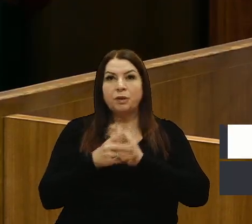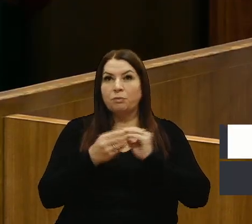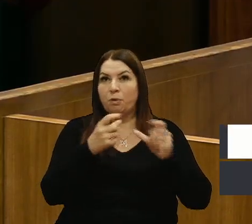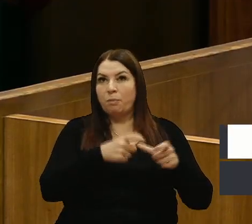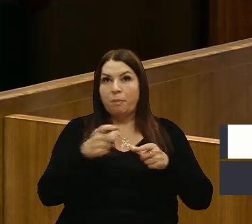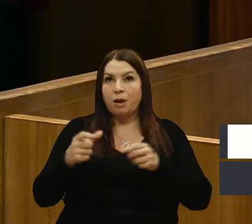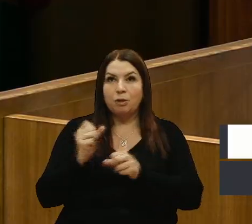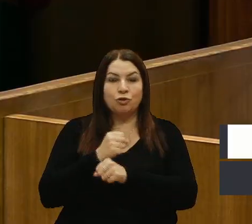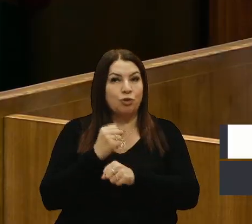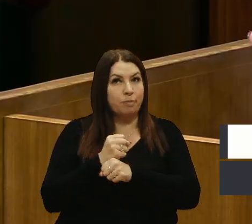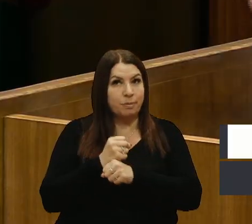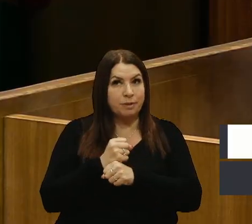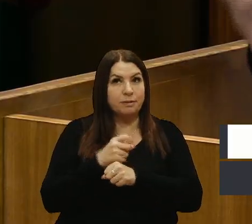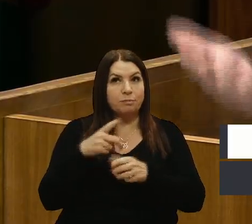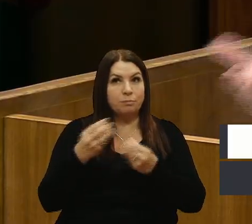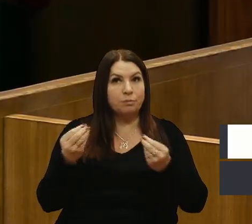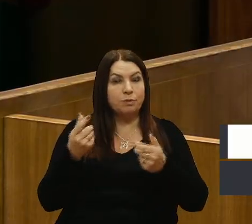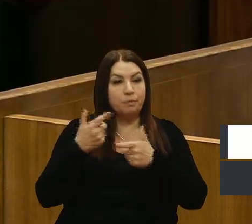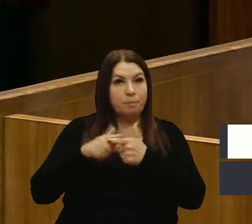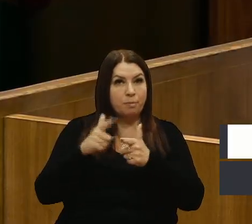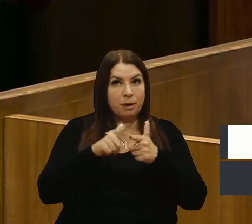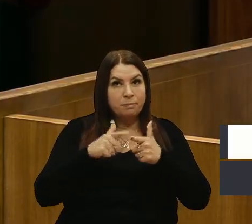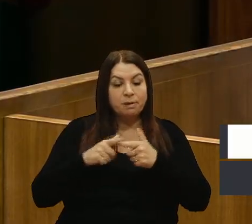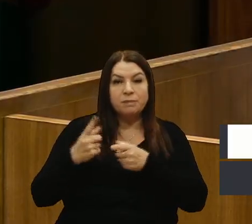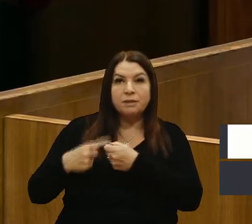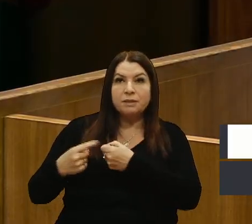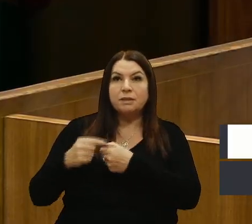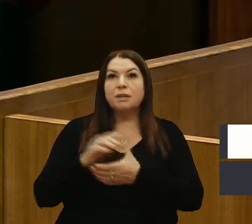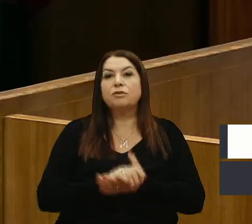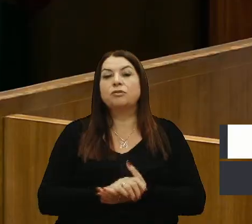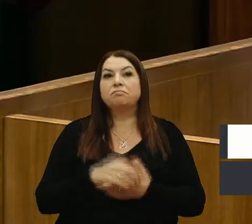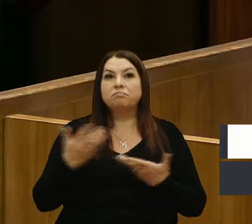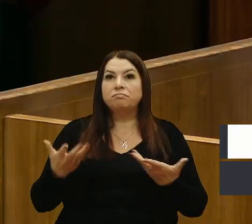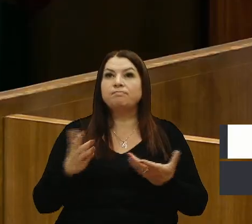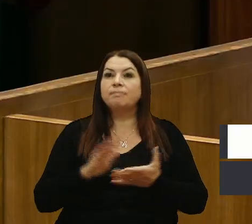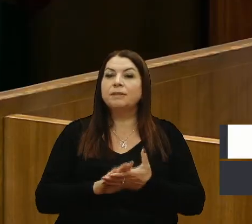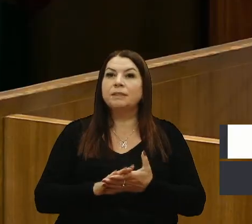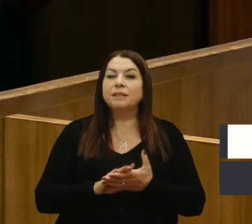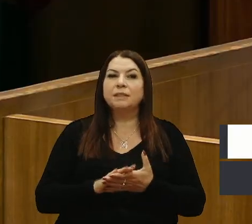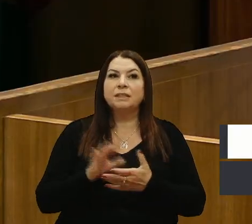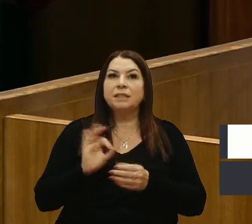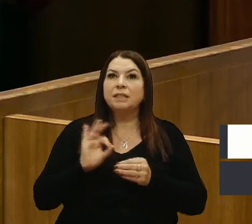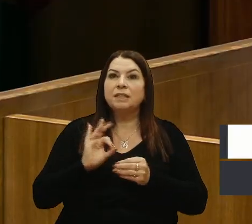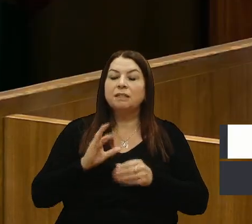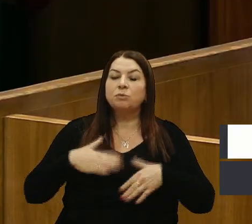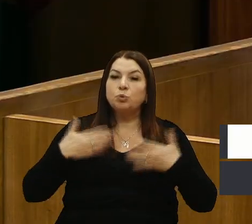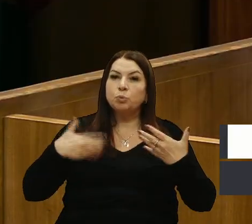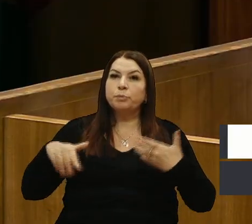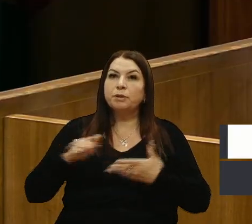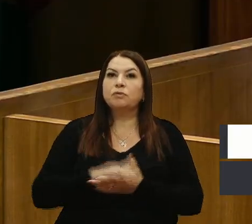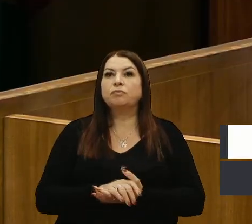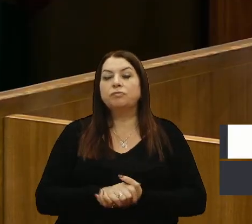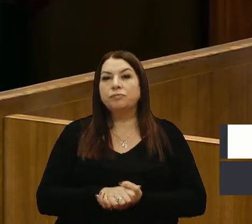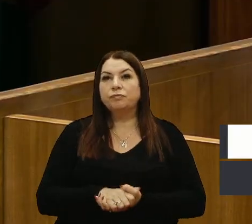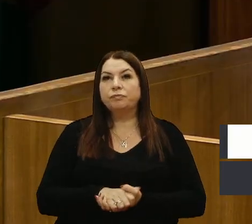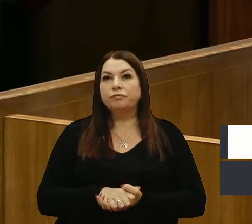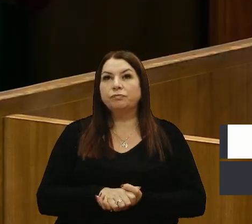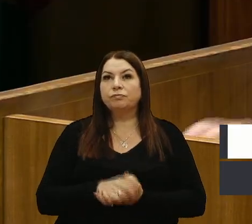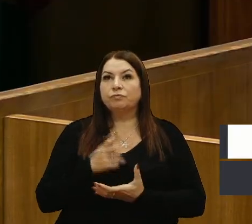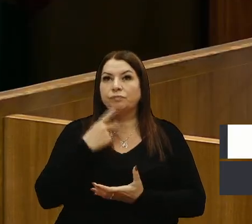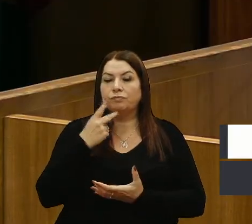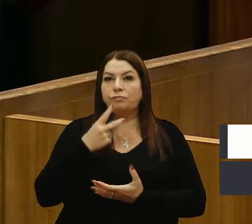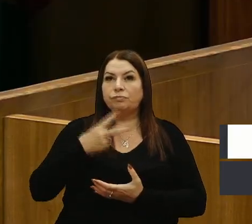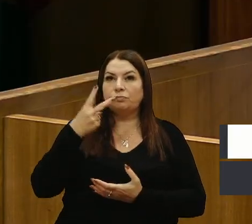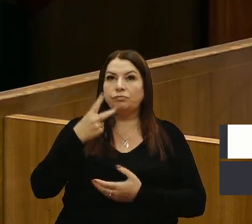de obras, mas sim cheio de problemas na cidade, né? A gente nada me surpreende. Mas vamos falar do